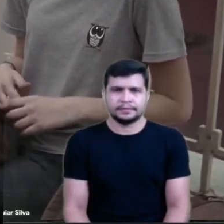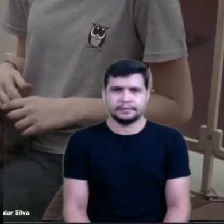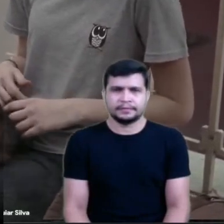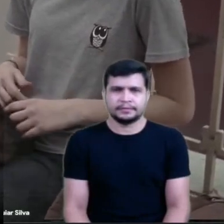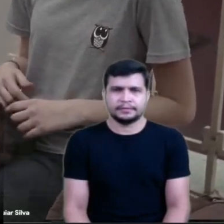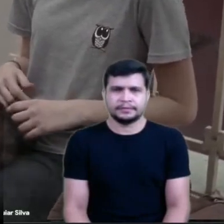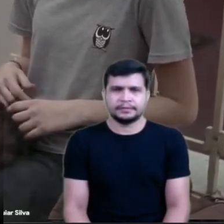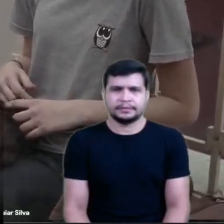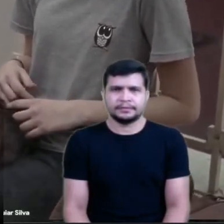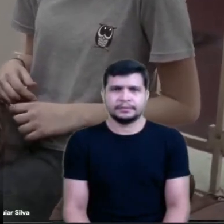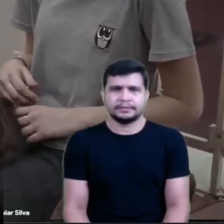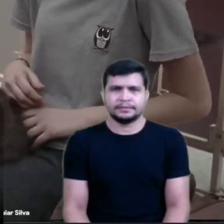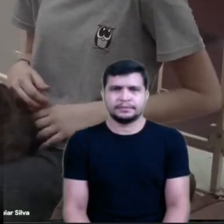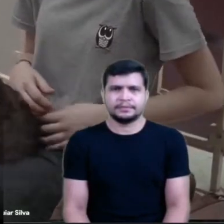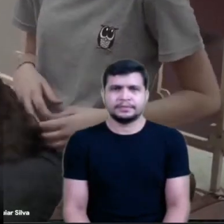Saudade.